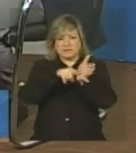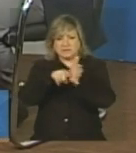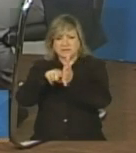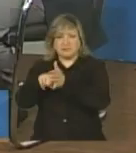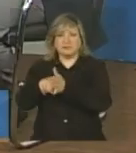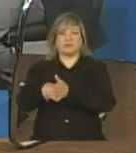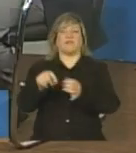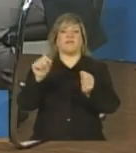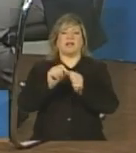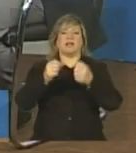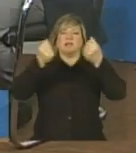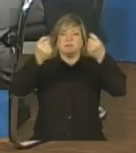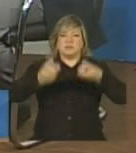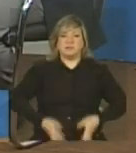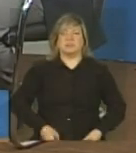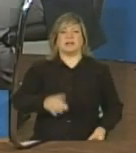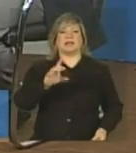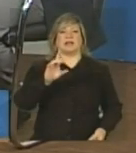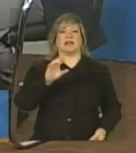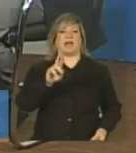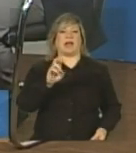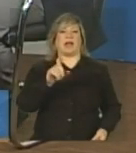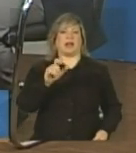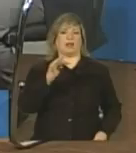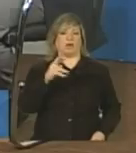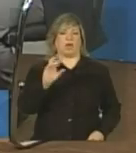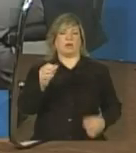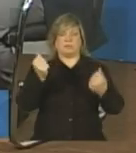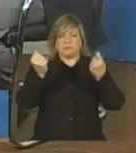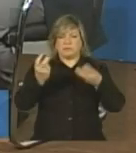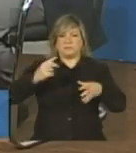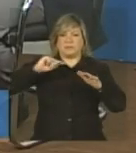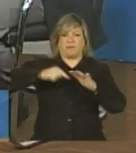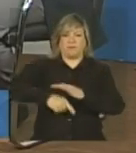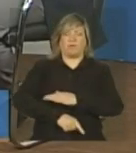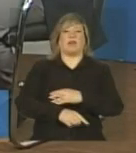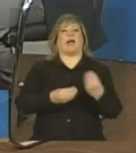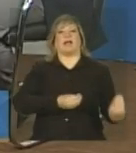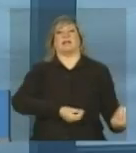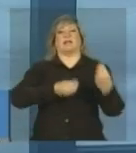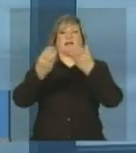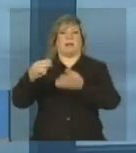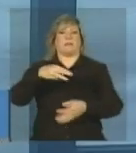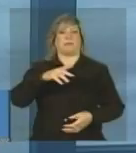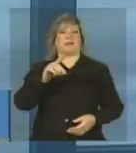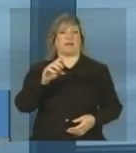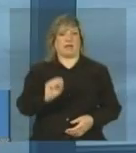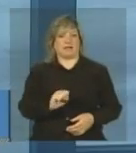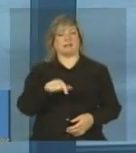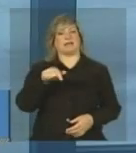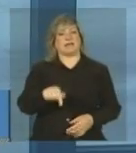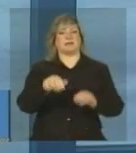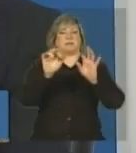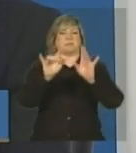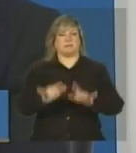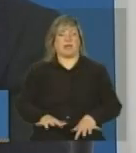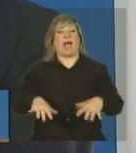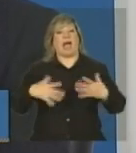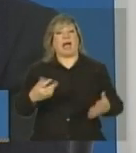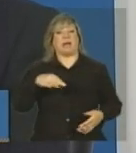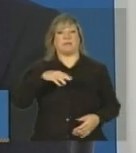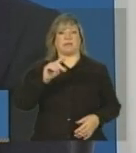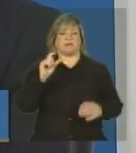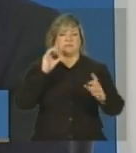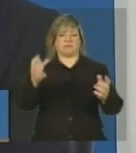eles fazem um relatório denso e encaminham esse relatório ao MDS. E aí o MDS